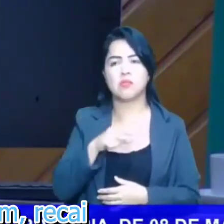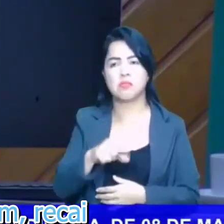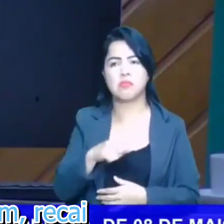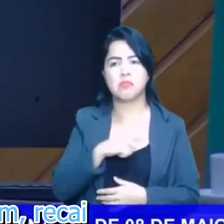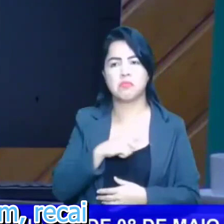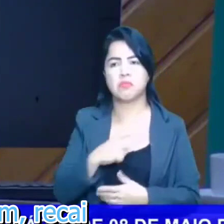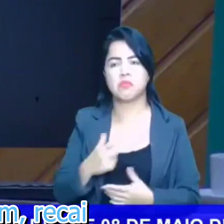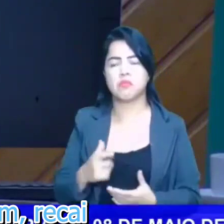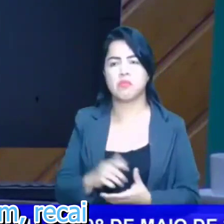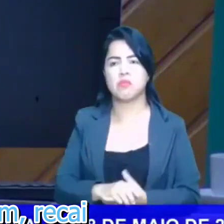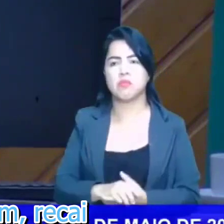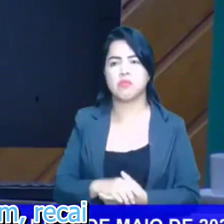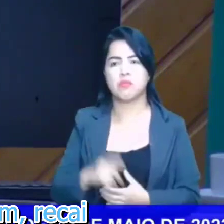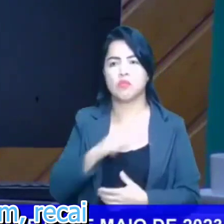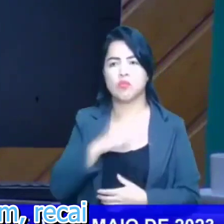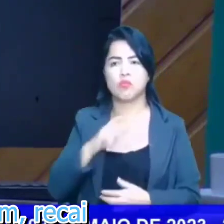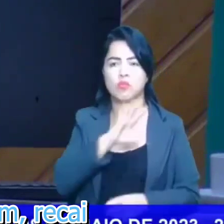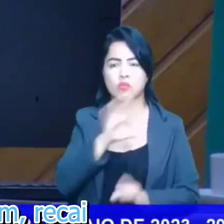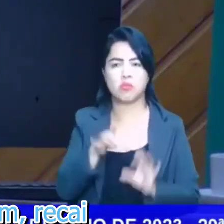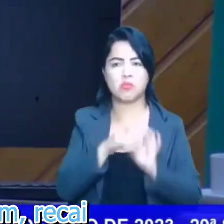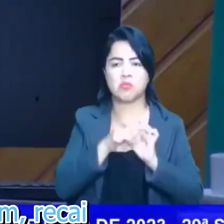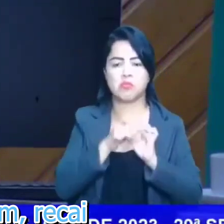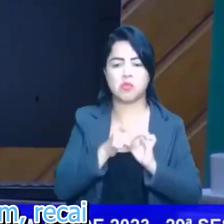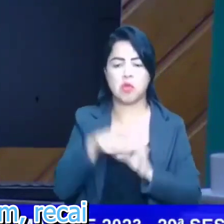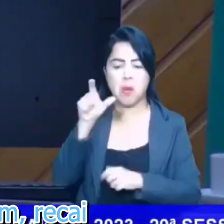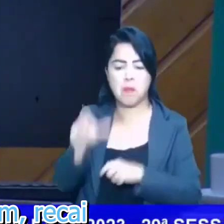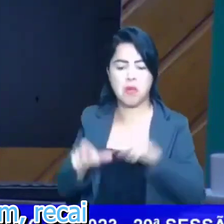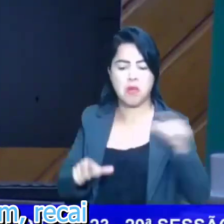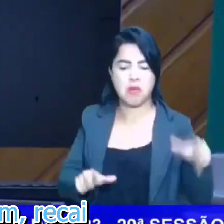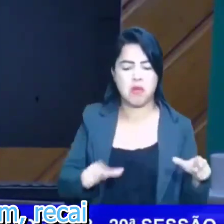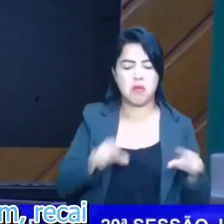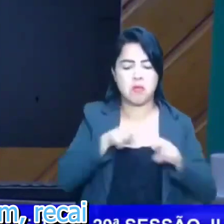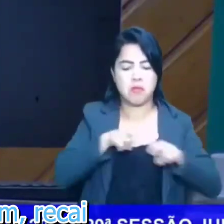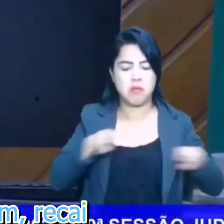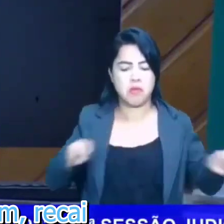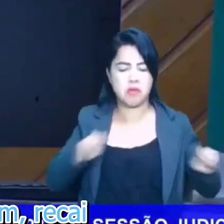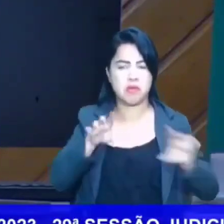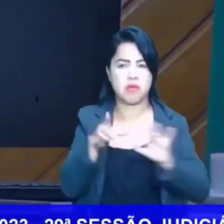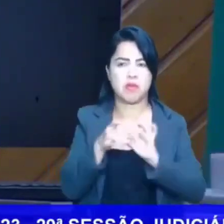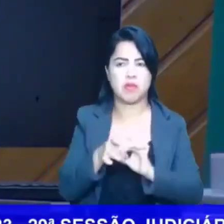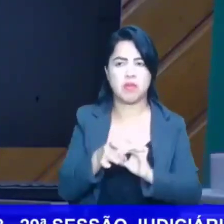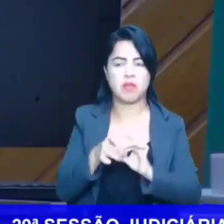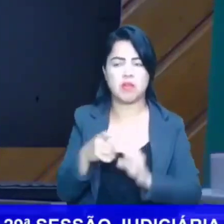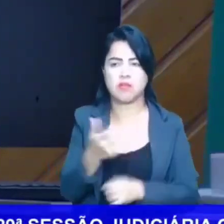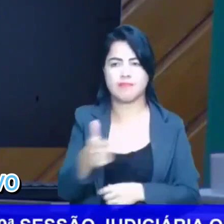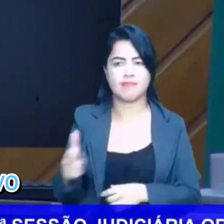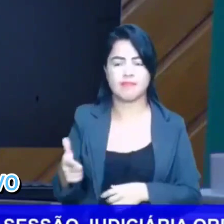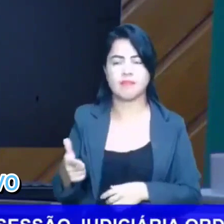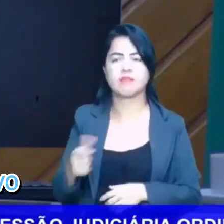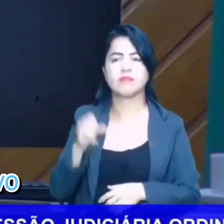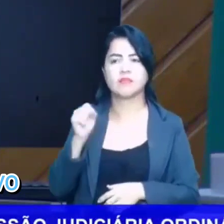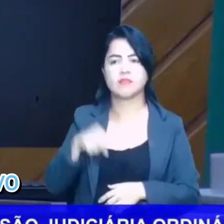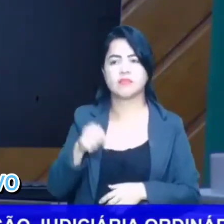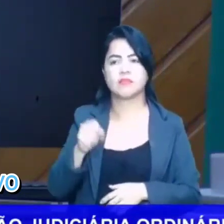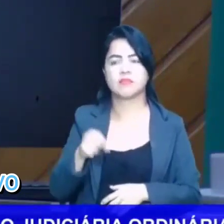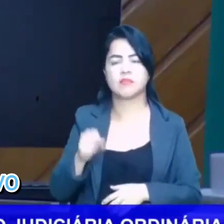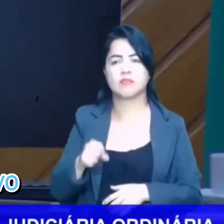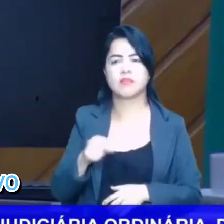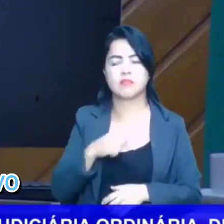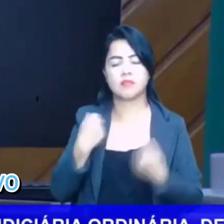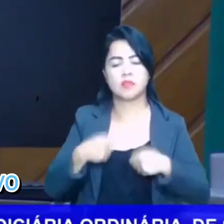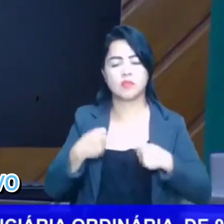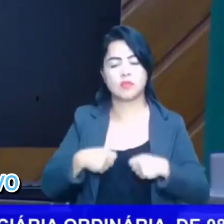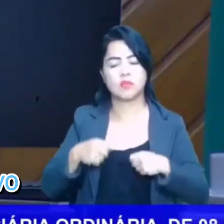não há vinculação às partes e à corte, mas que sim recai um